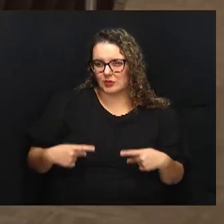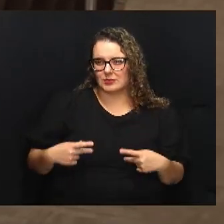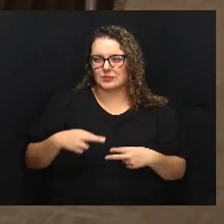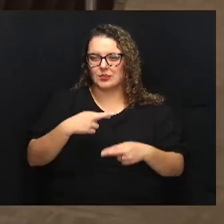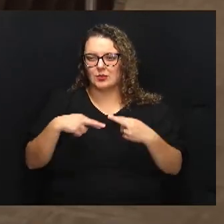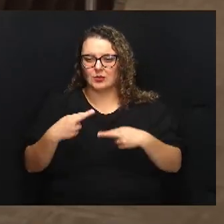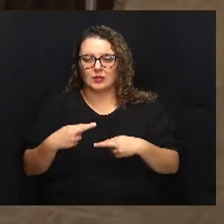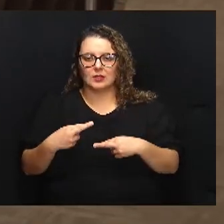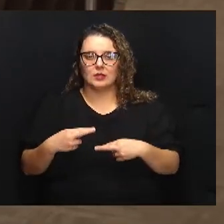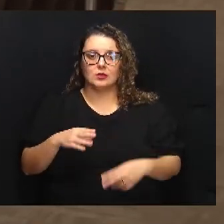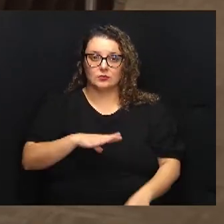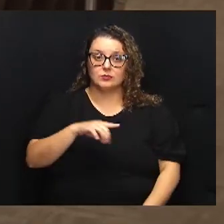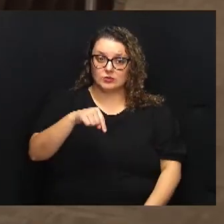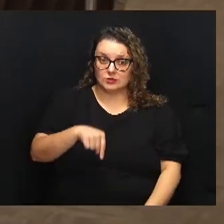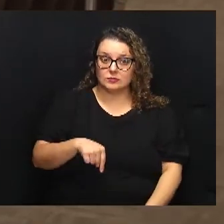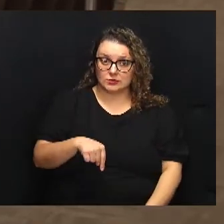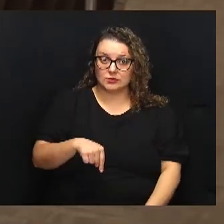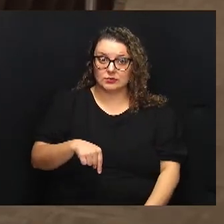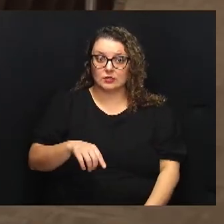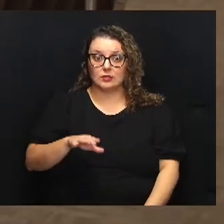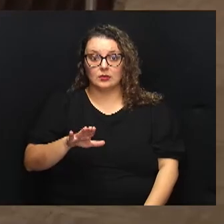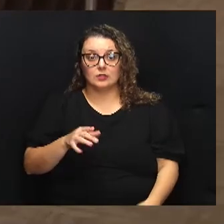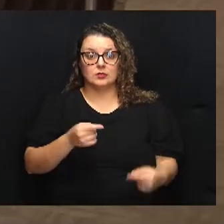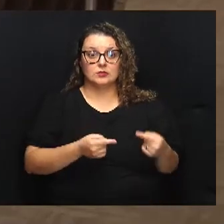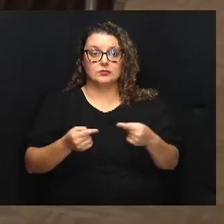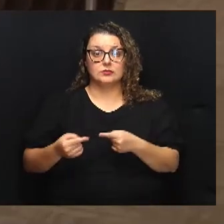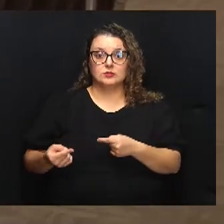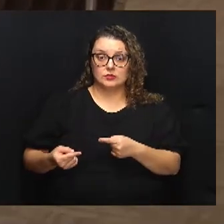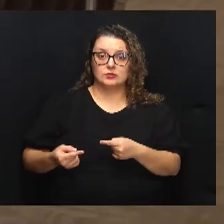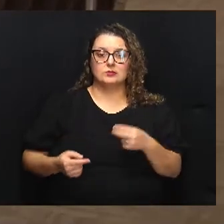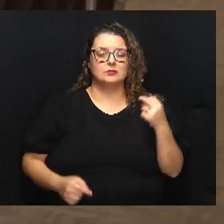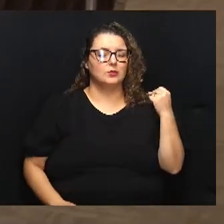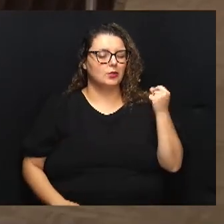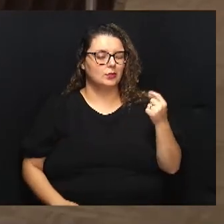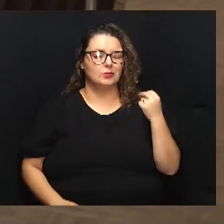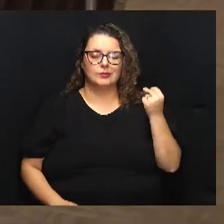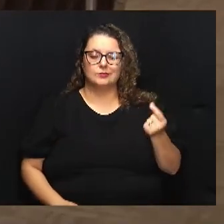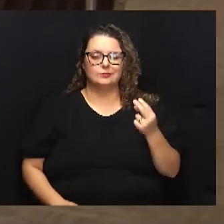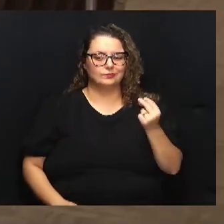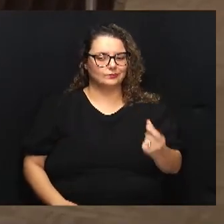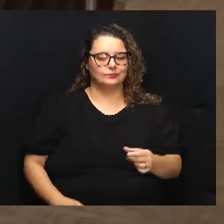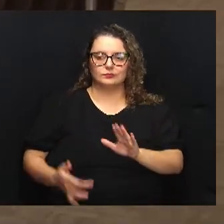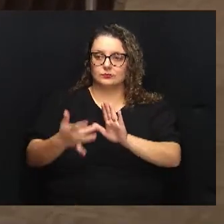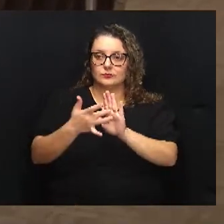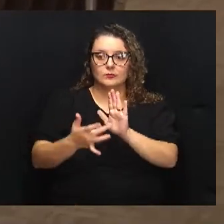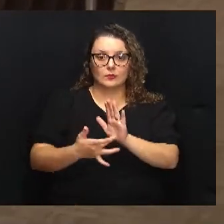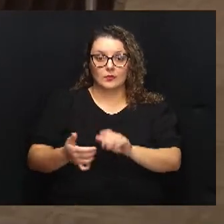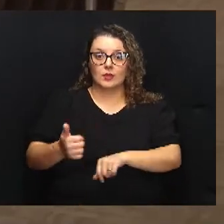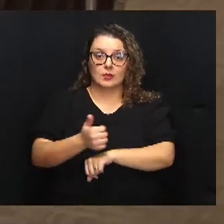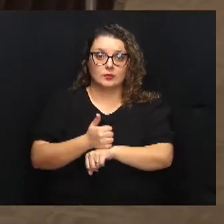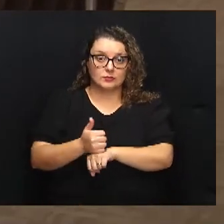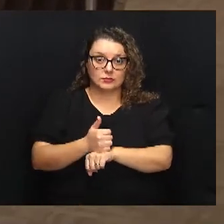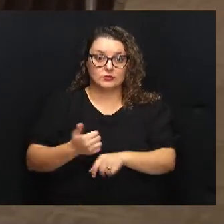ao município aqui. Discutimos questões que já vêm há muito tempo sendo pautadas pelos